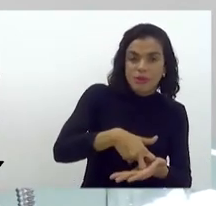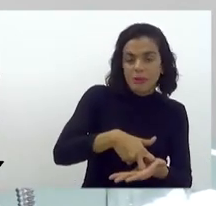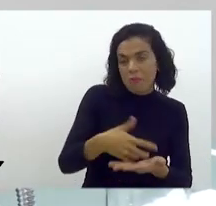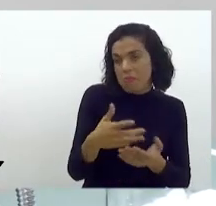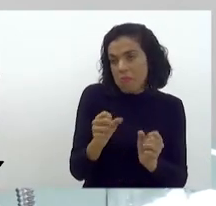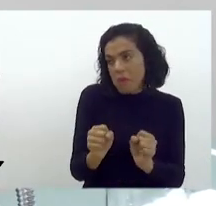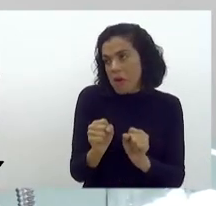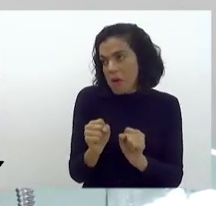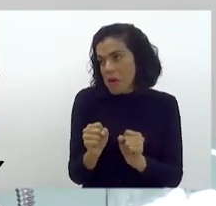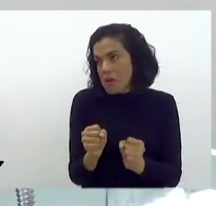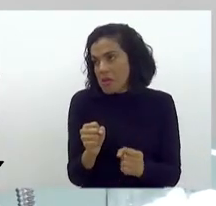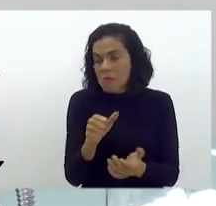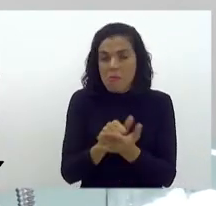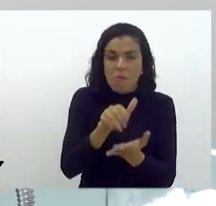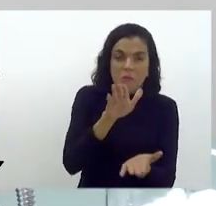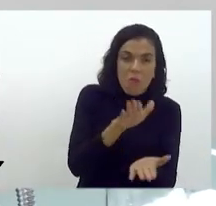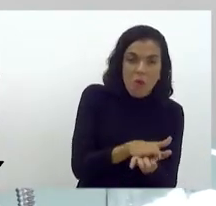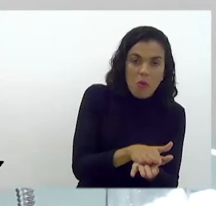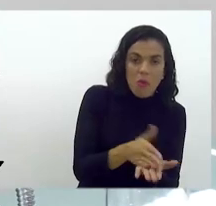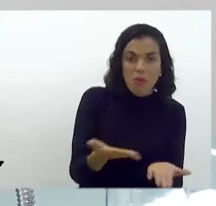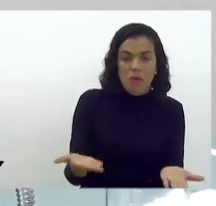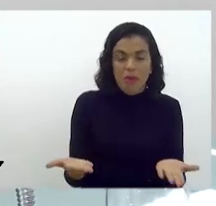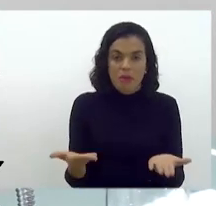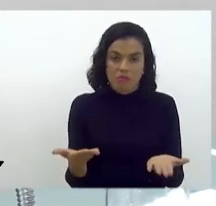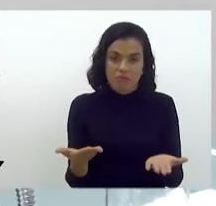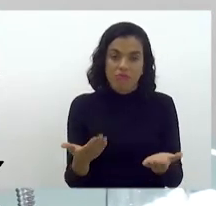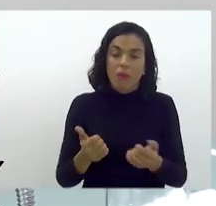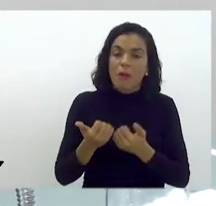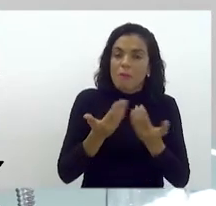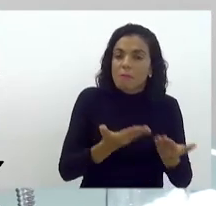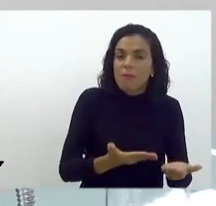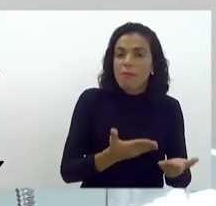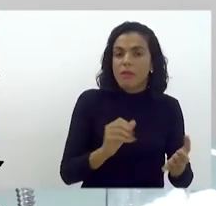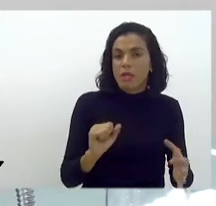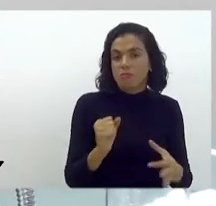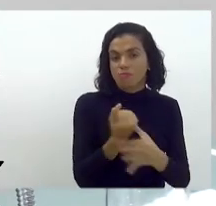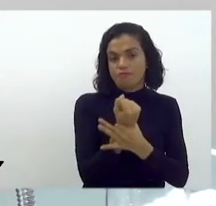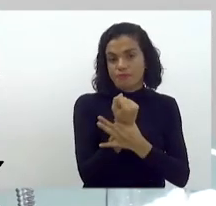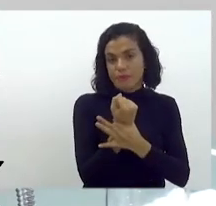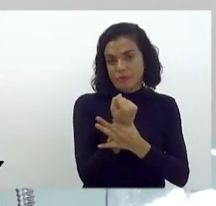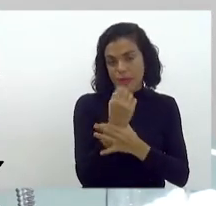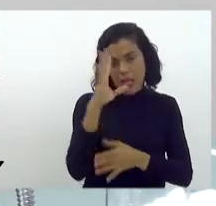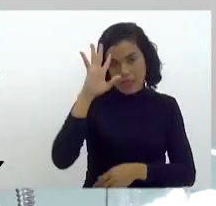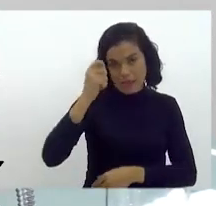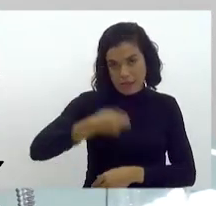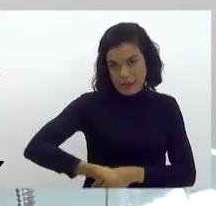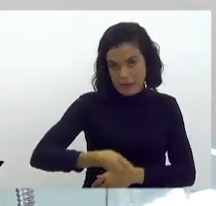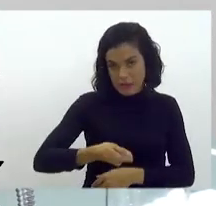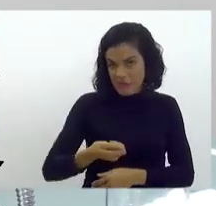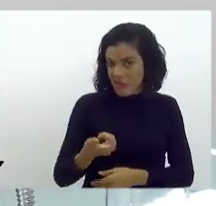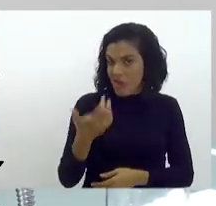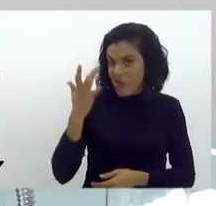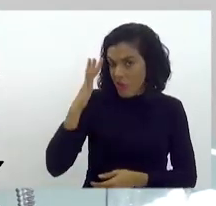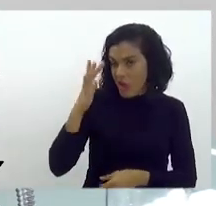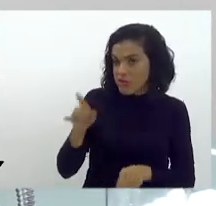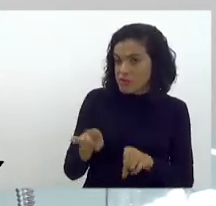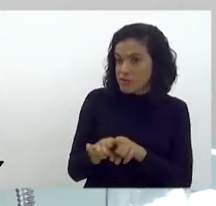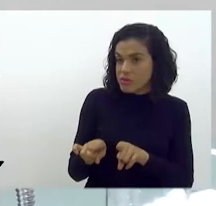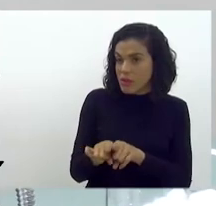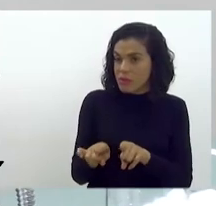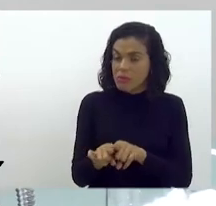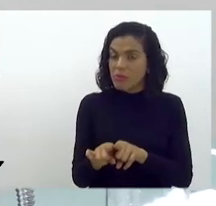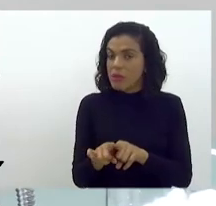até uma punição de multa alguma coisa para dar estabilidade a essa decisão acho que também poderia ser